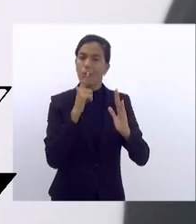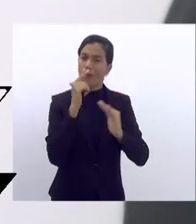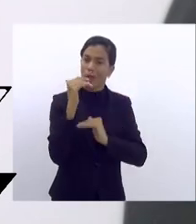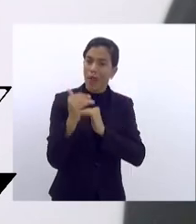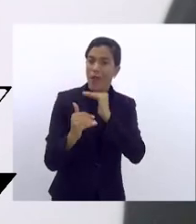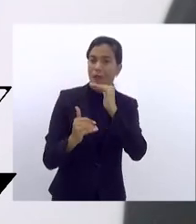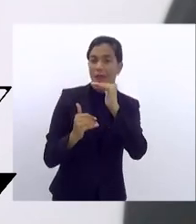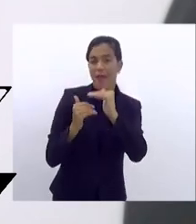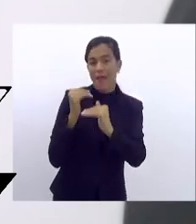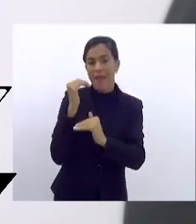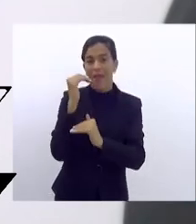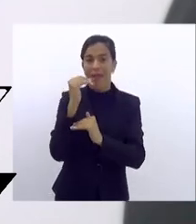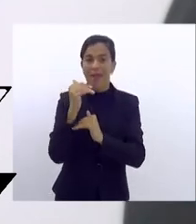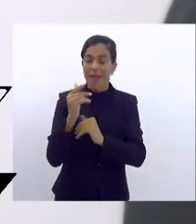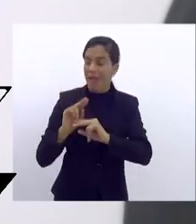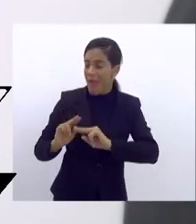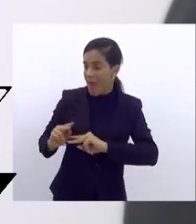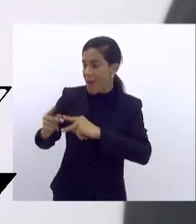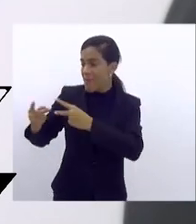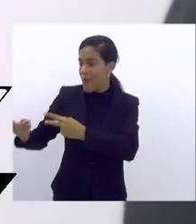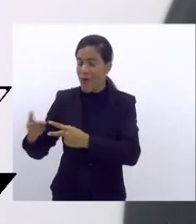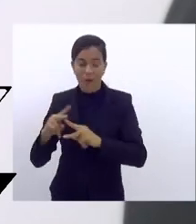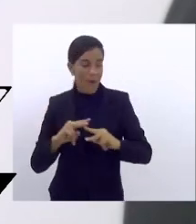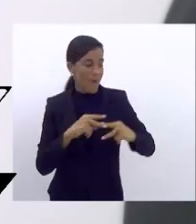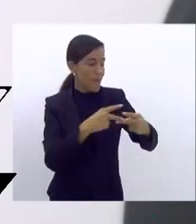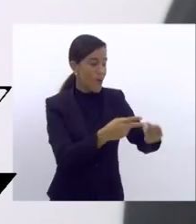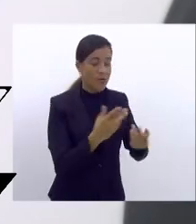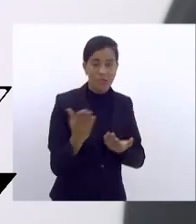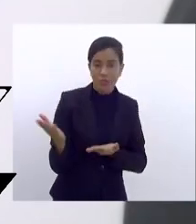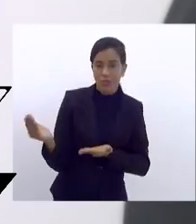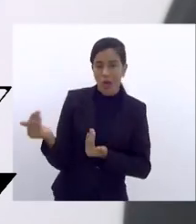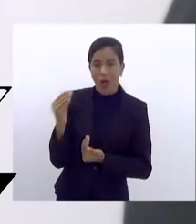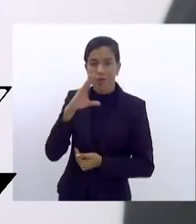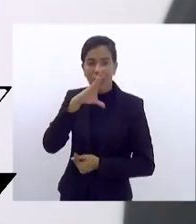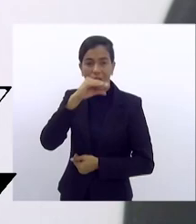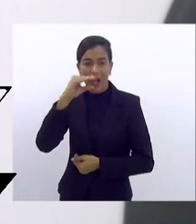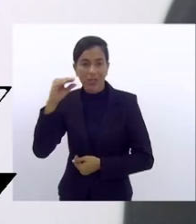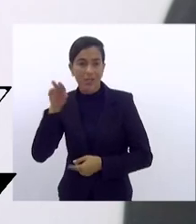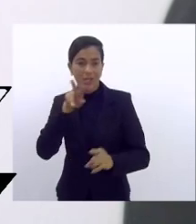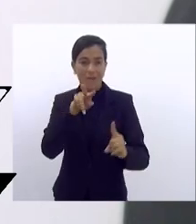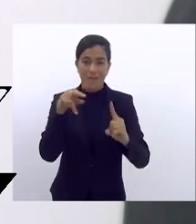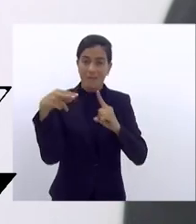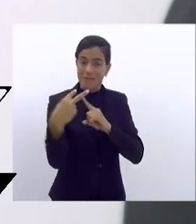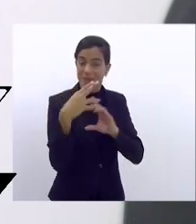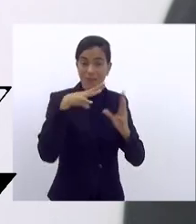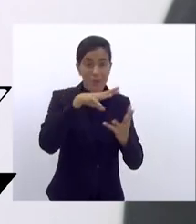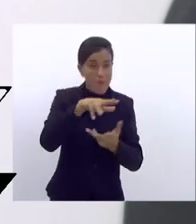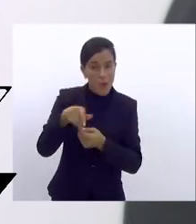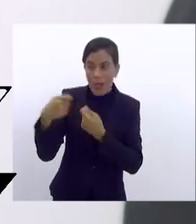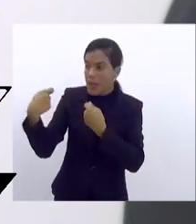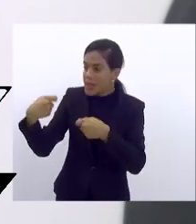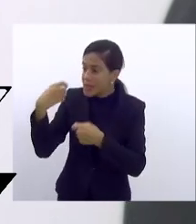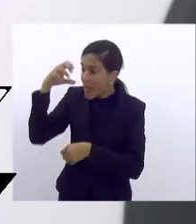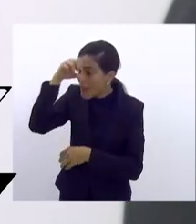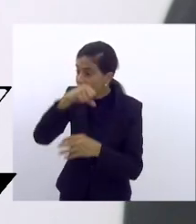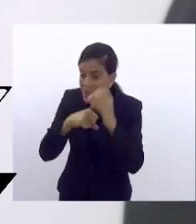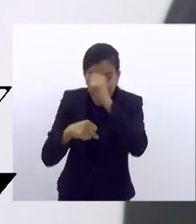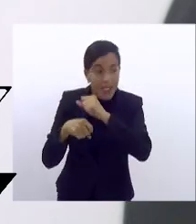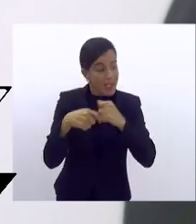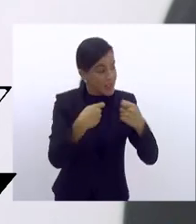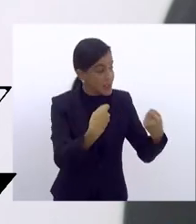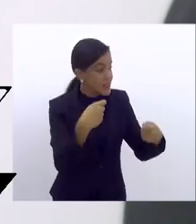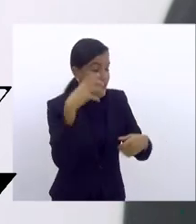semeando em cada um desses jovens e adolescentes essa visão de mundo essa necessidade de aprendizado de ganho de conhecimento